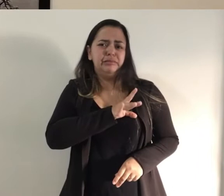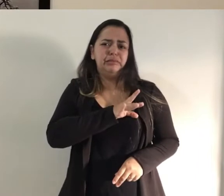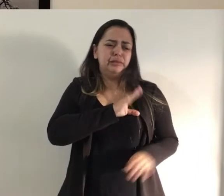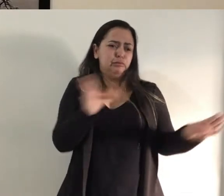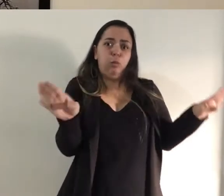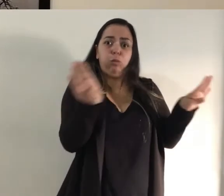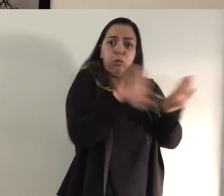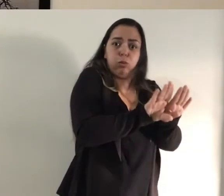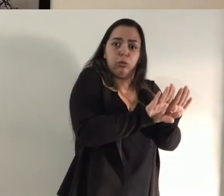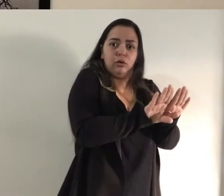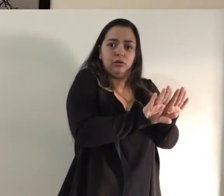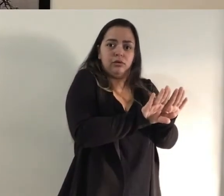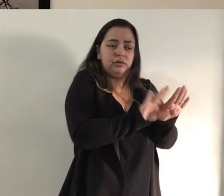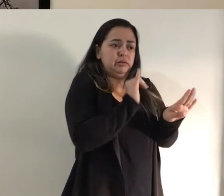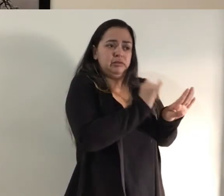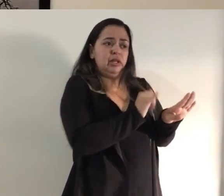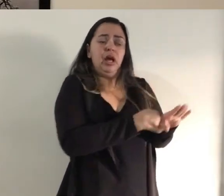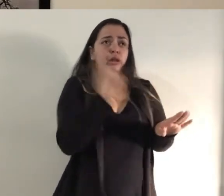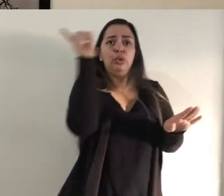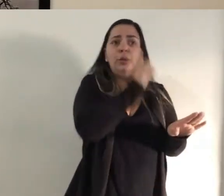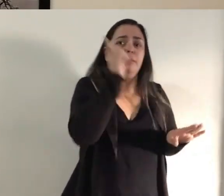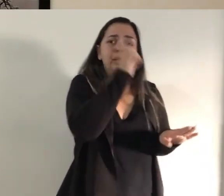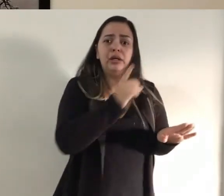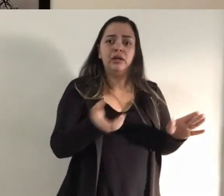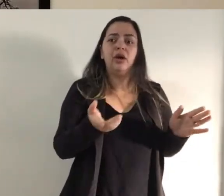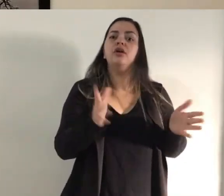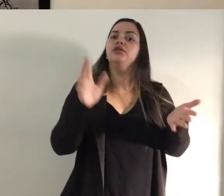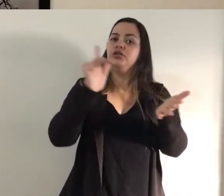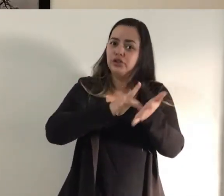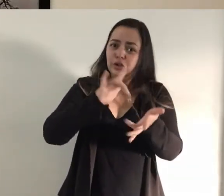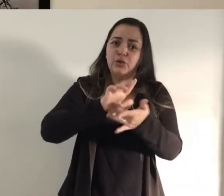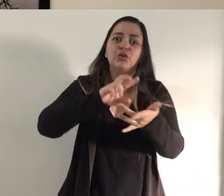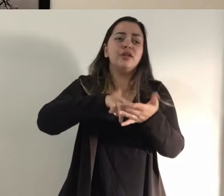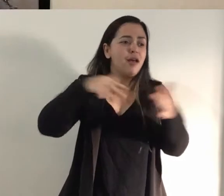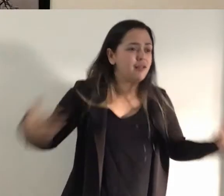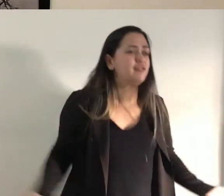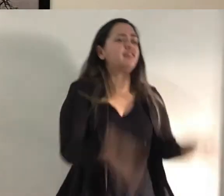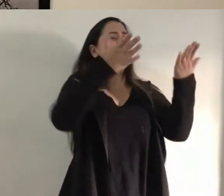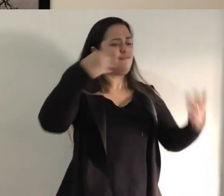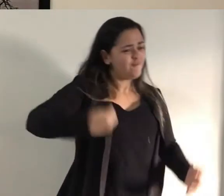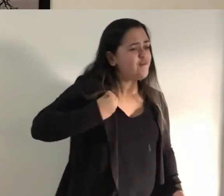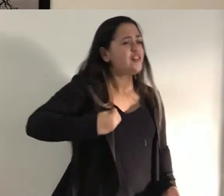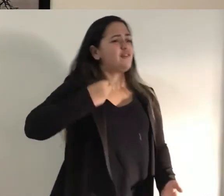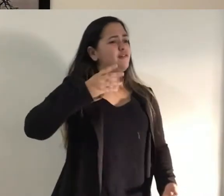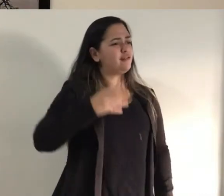dizendo, olha, é domingo, Jesus ressuscitou, Ele vive, Ele está vivo, então há